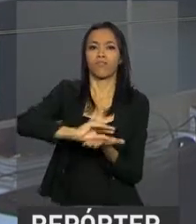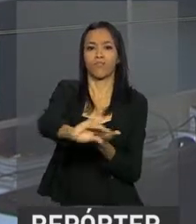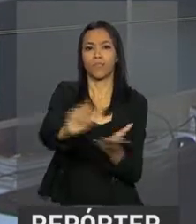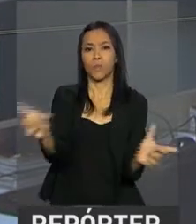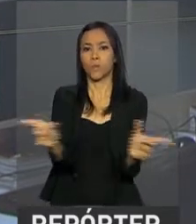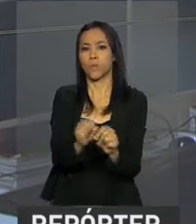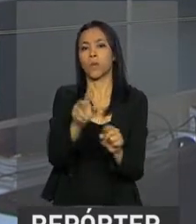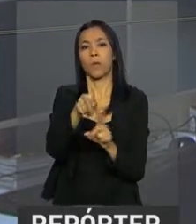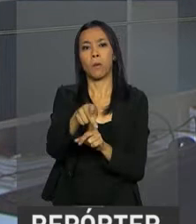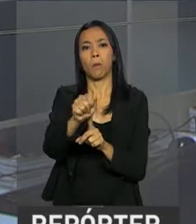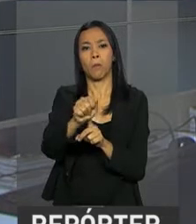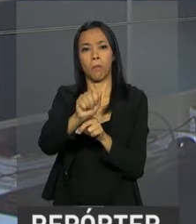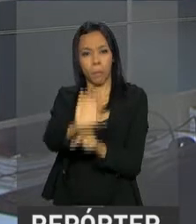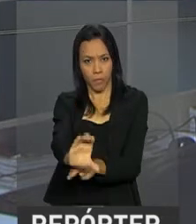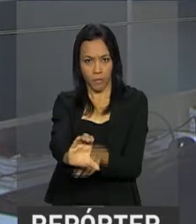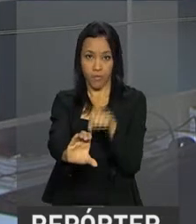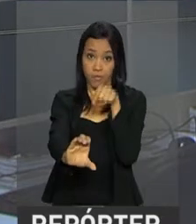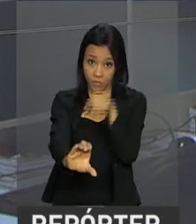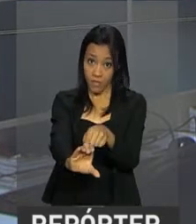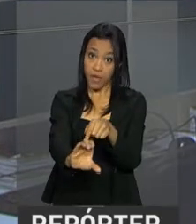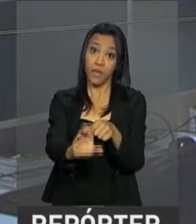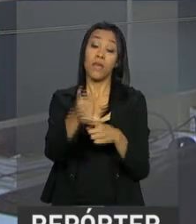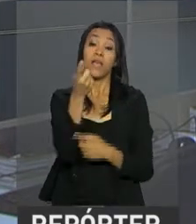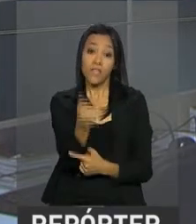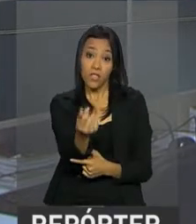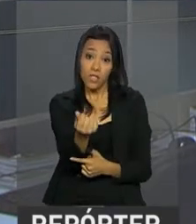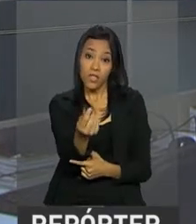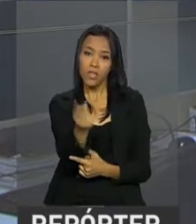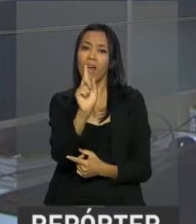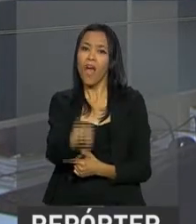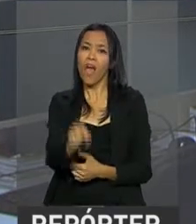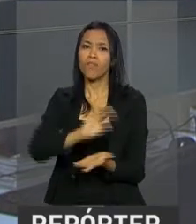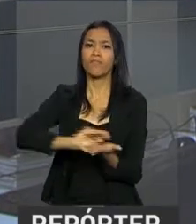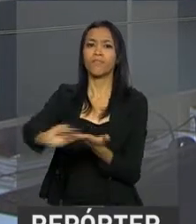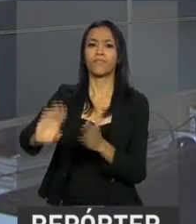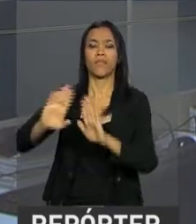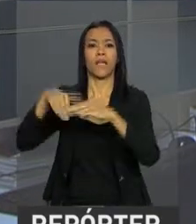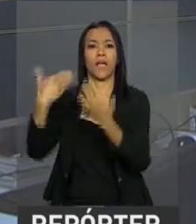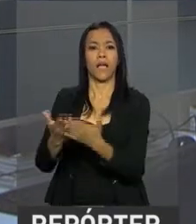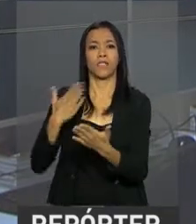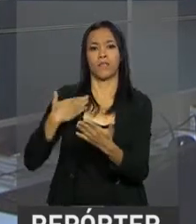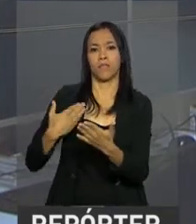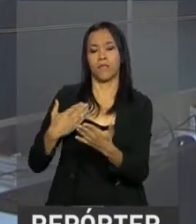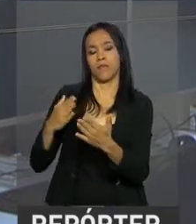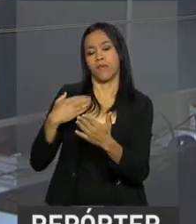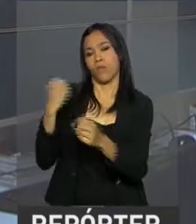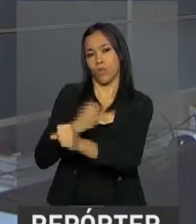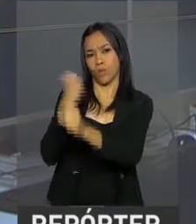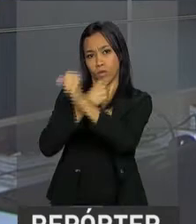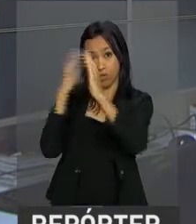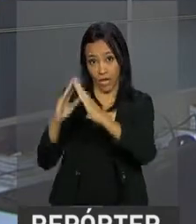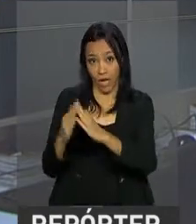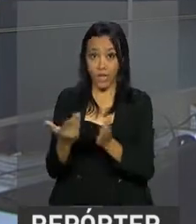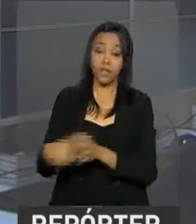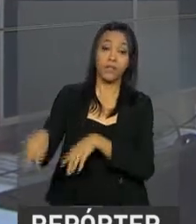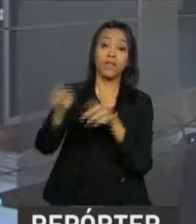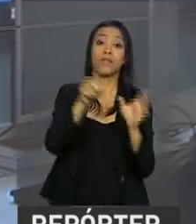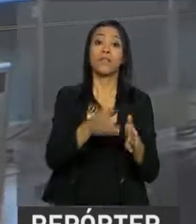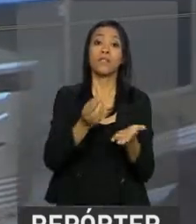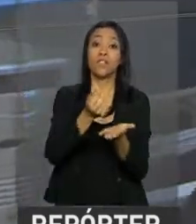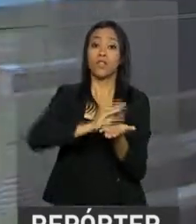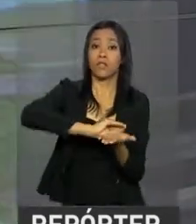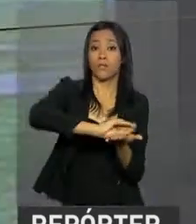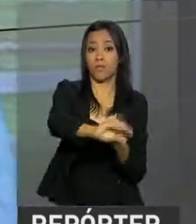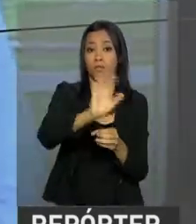do Programa de Aceleração do Crescimento. Os recursos vão para empreendimentos do Minha Casa Minha Vida e obras de saneamento básico. Mara